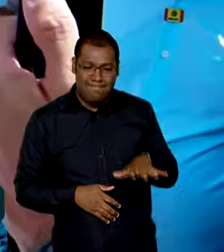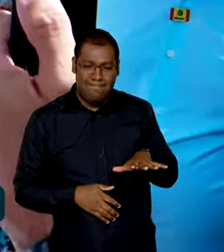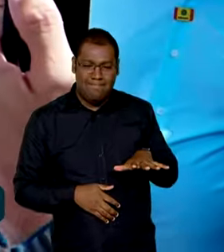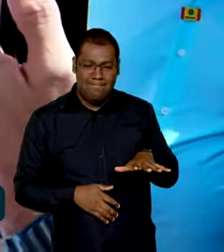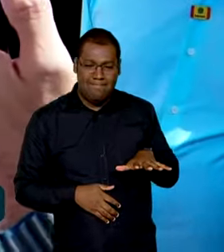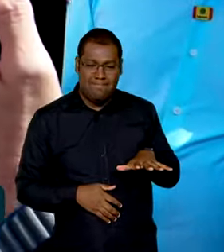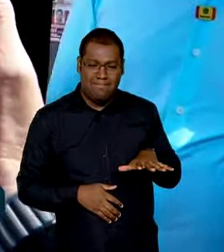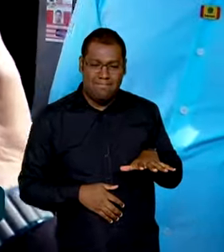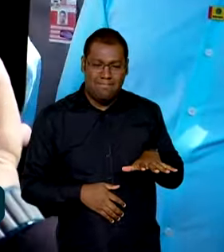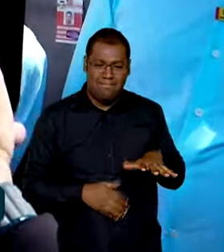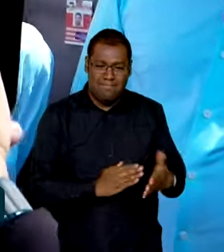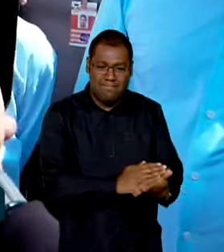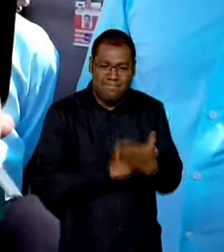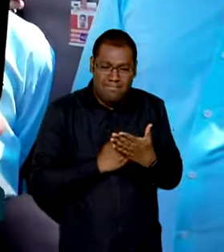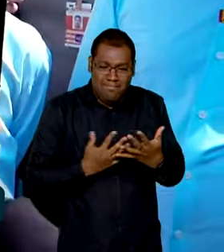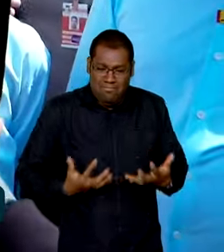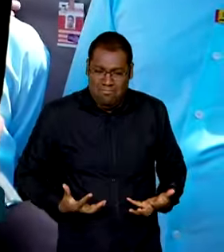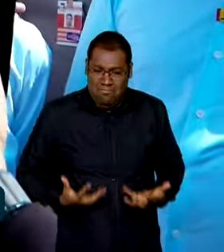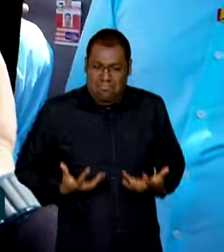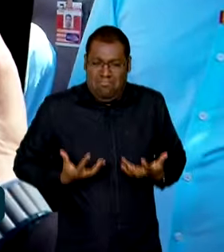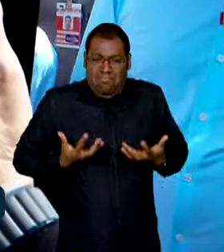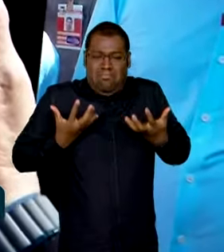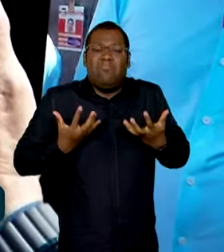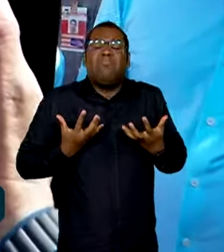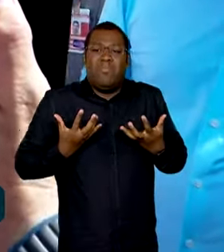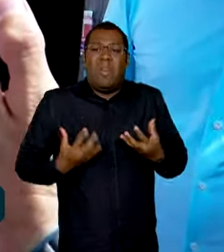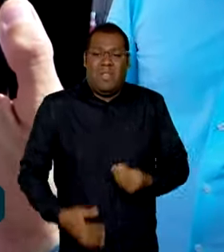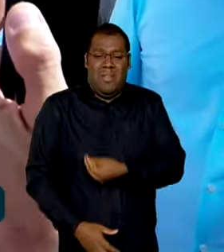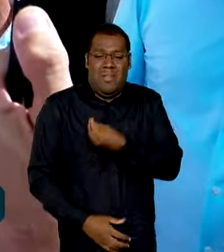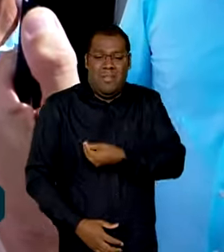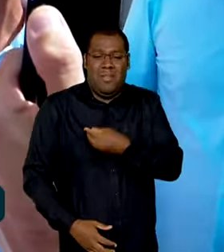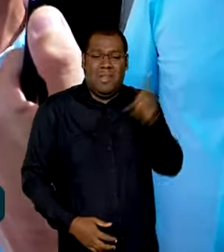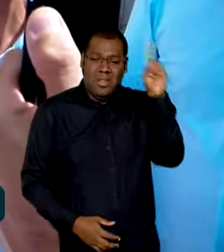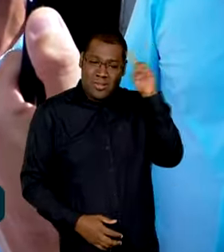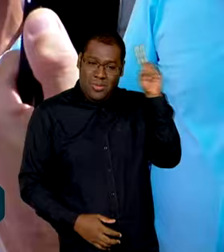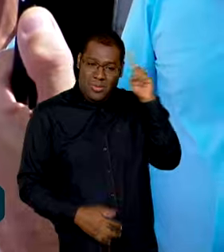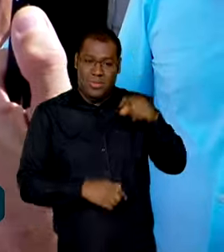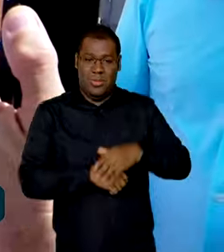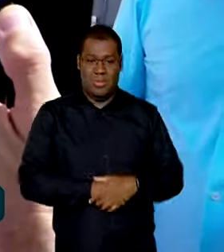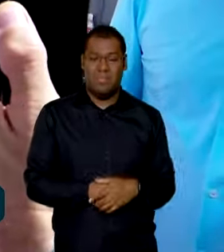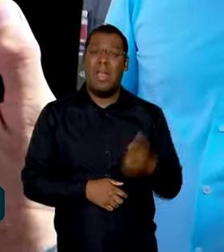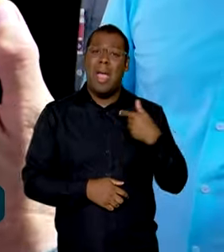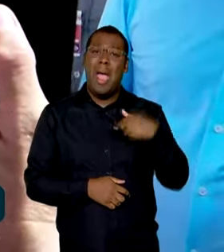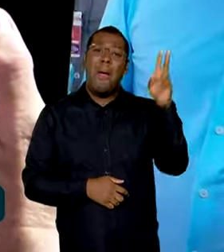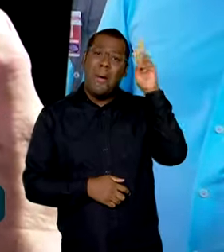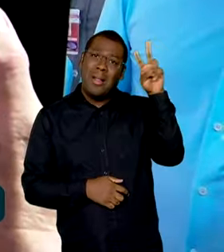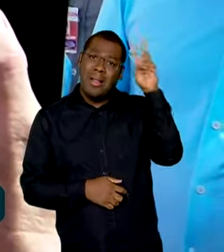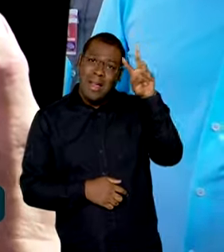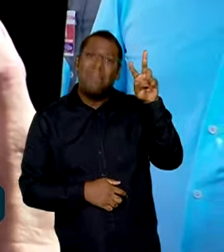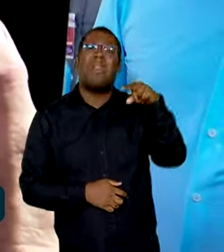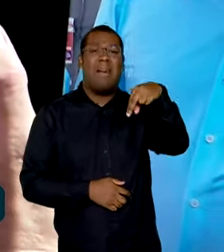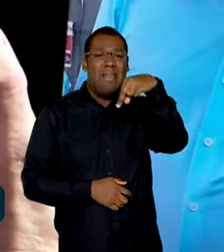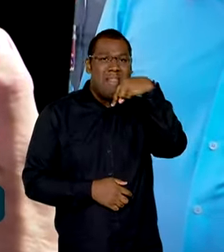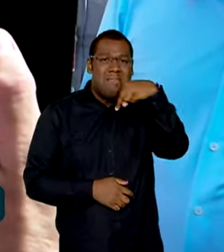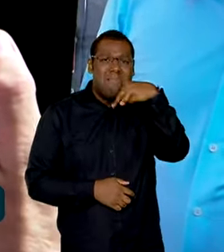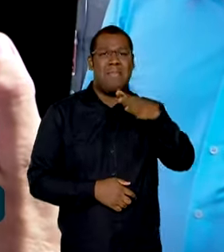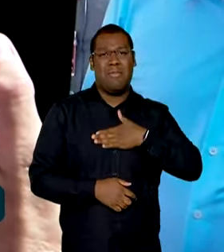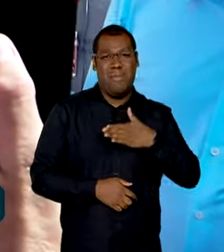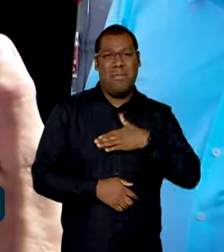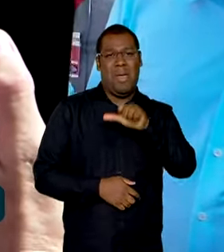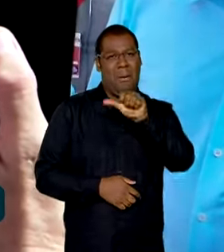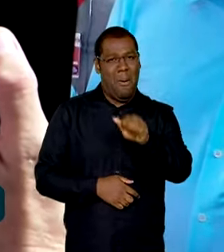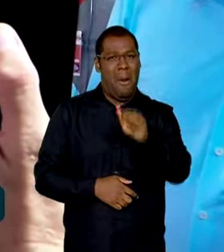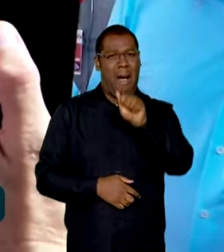gente a viver o dia a dia. Então, o Arthur continua vivo, na verdade, né? Porque na imagem nossa